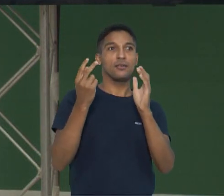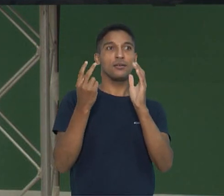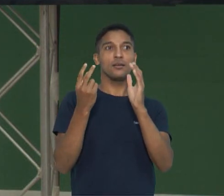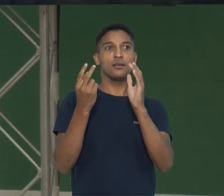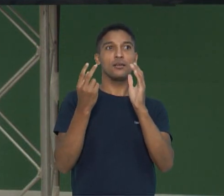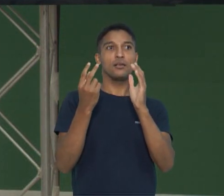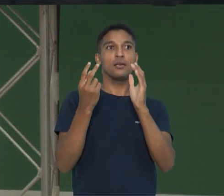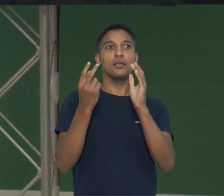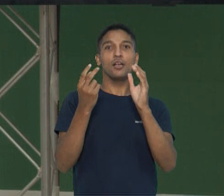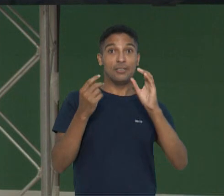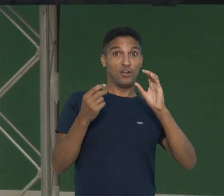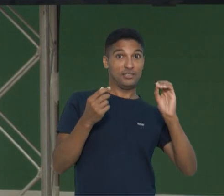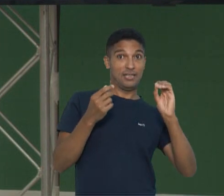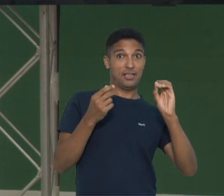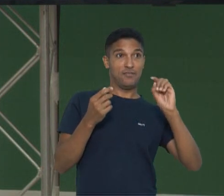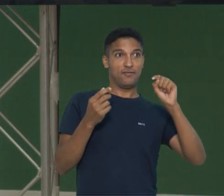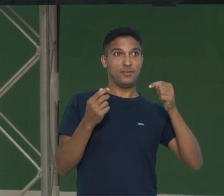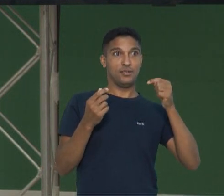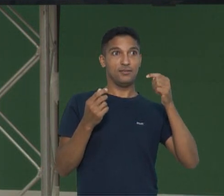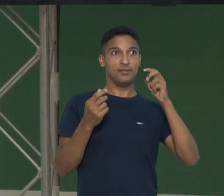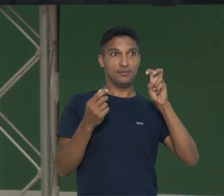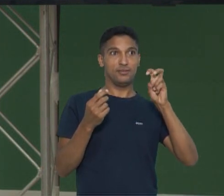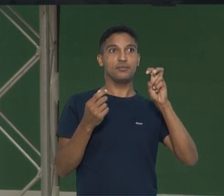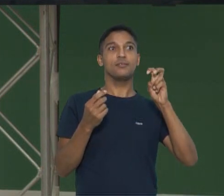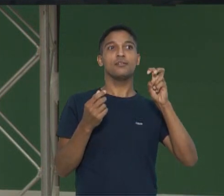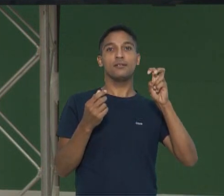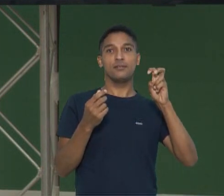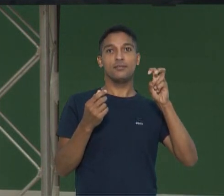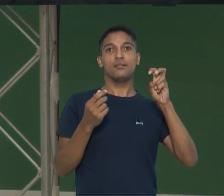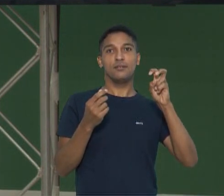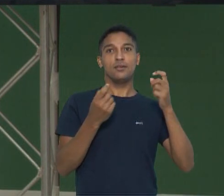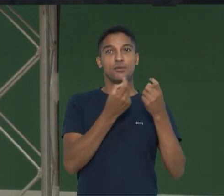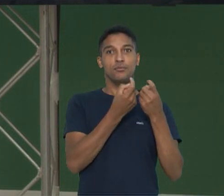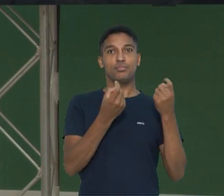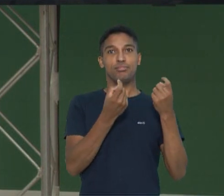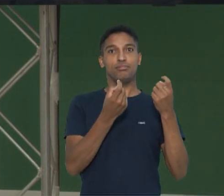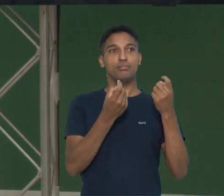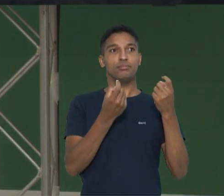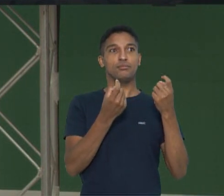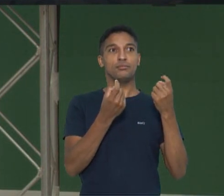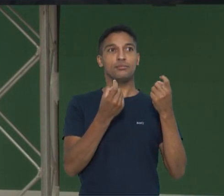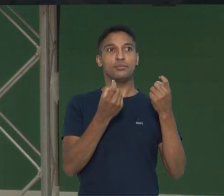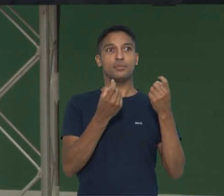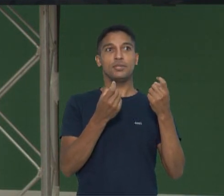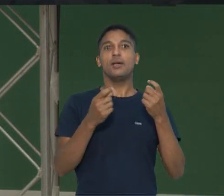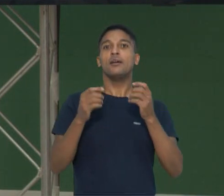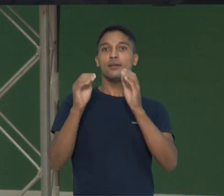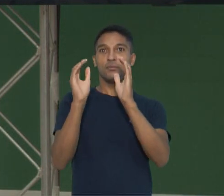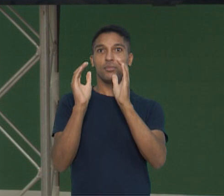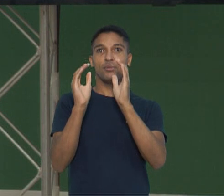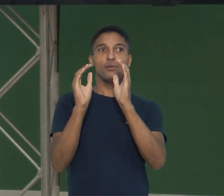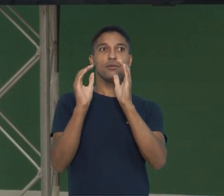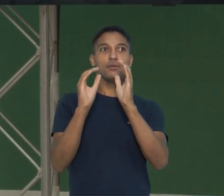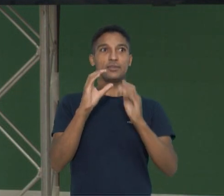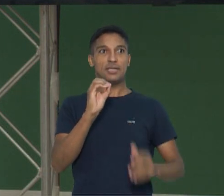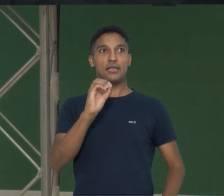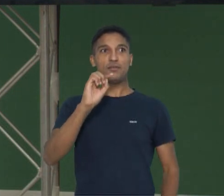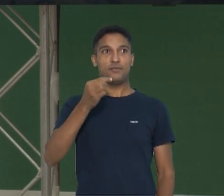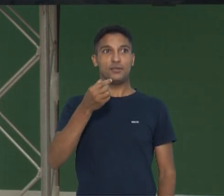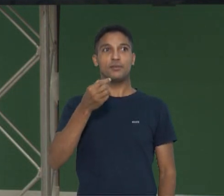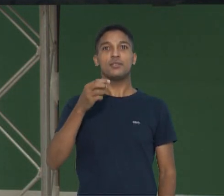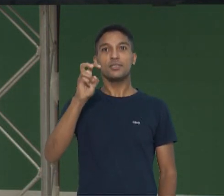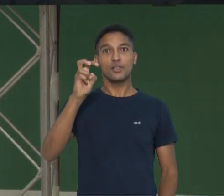tenho valores para y e realmente eles são opostos. Um está sobre o 5 do eixo